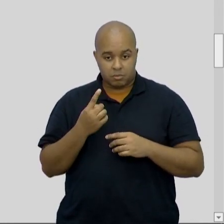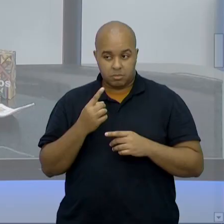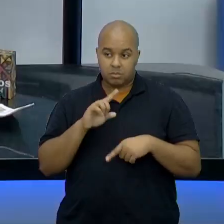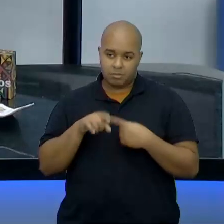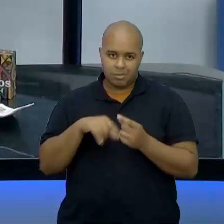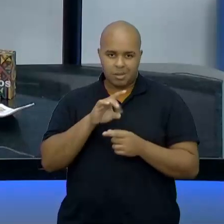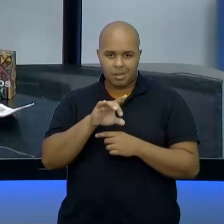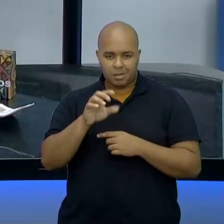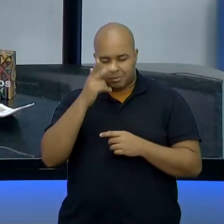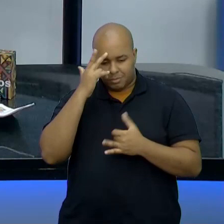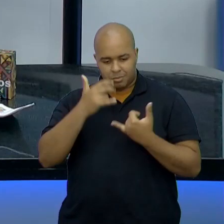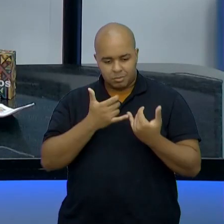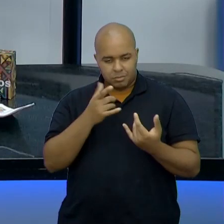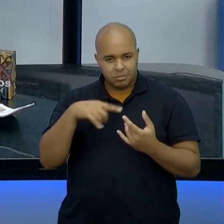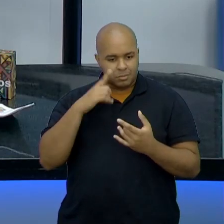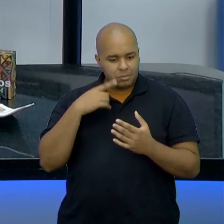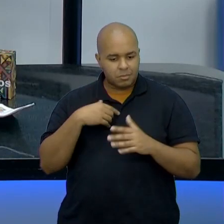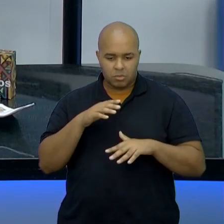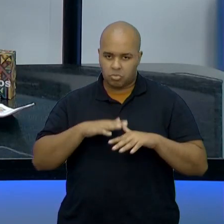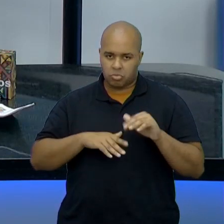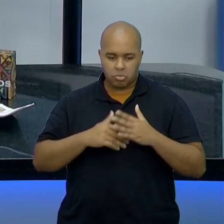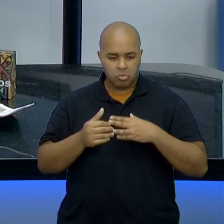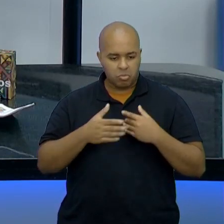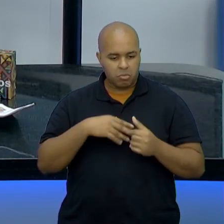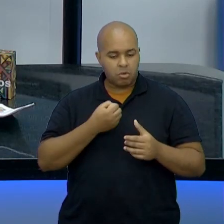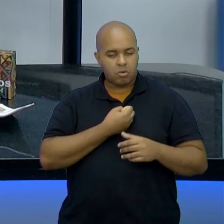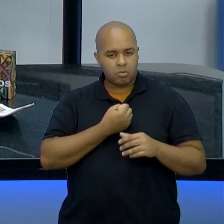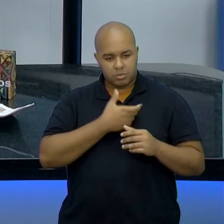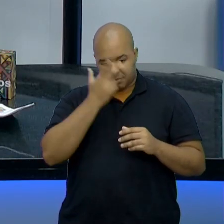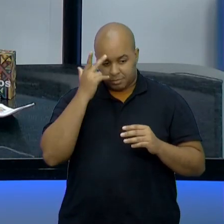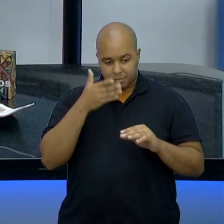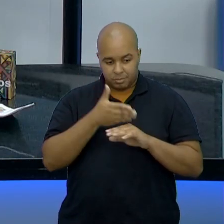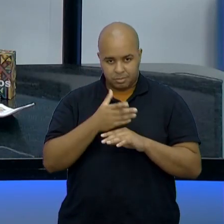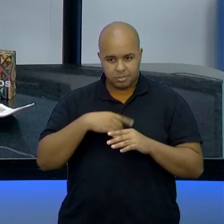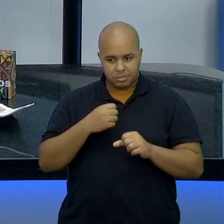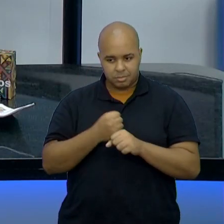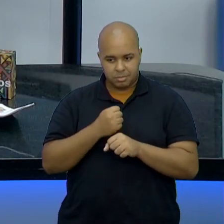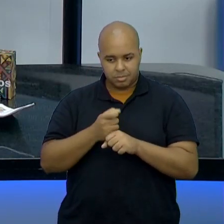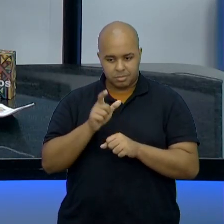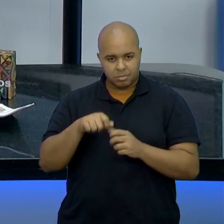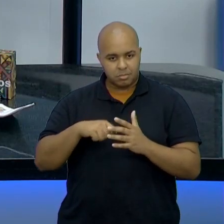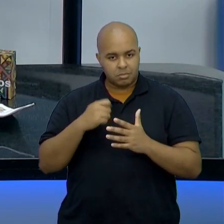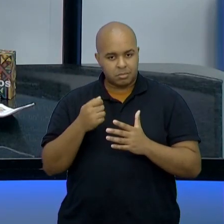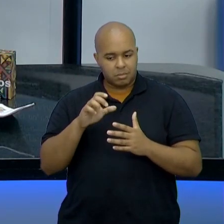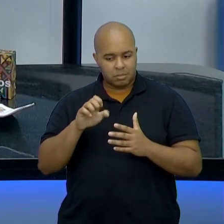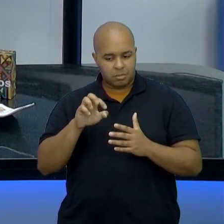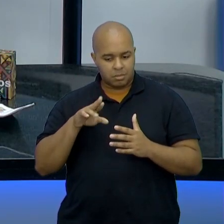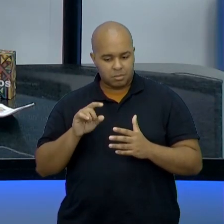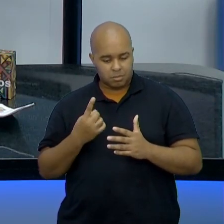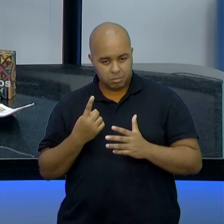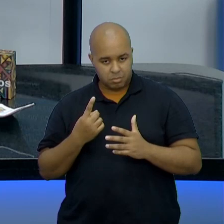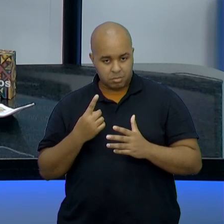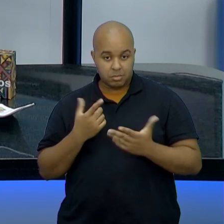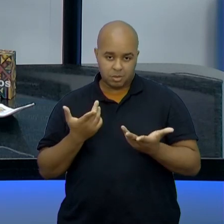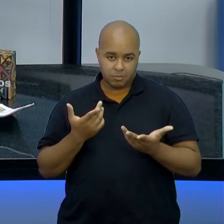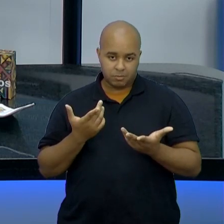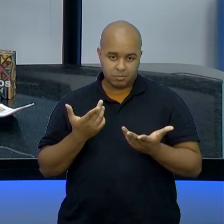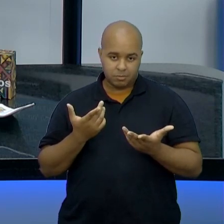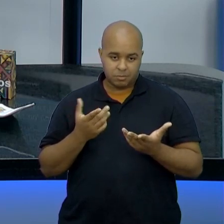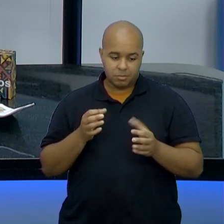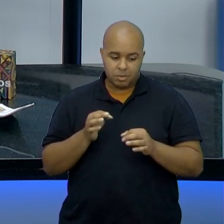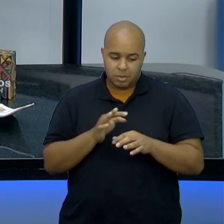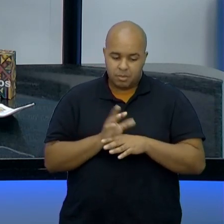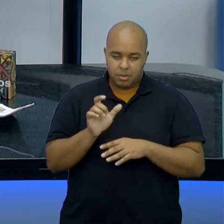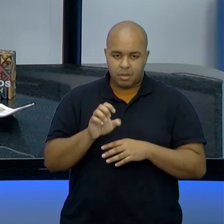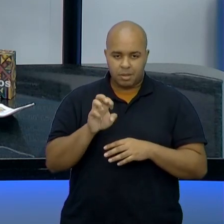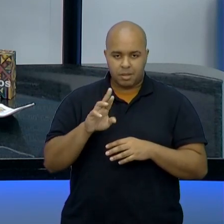quando cada um dos jogadores, independentemente do número de jogadores, tiver construído uma carta de Era 1, aí